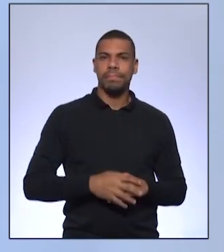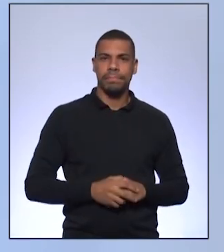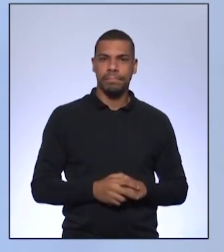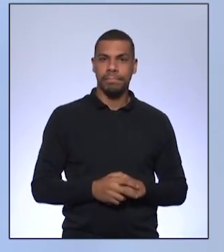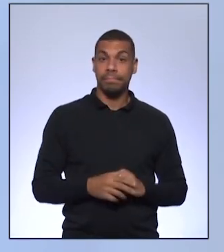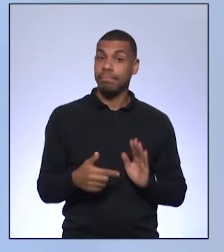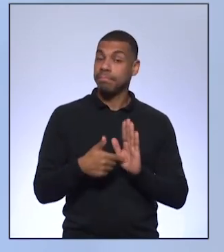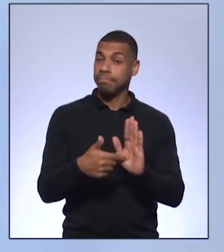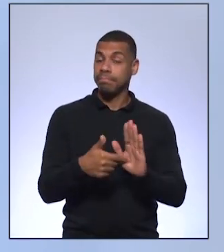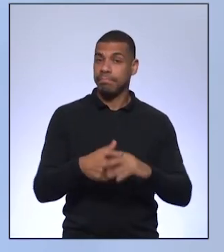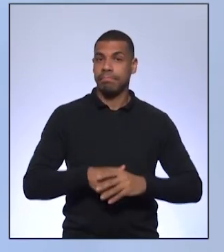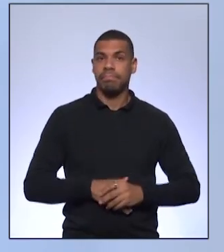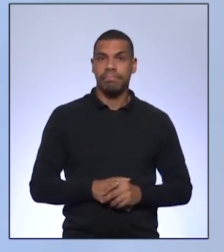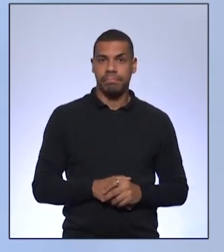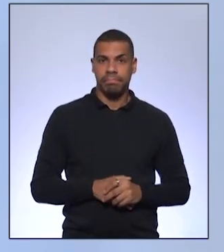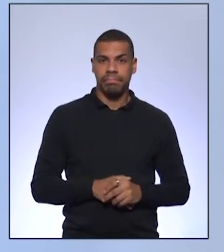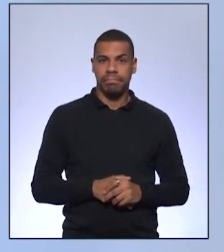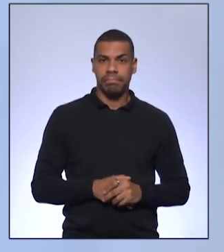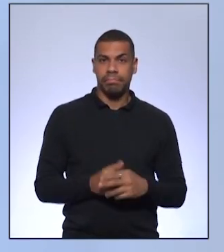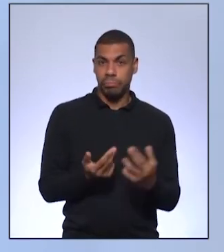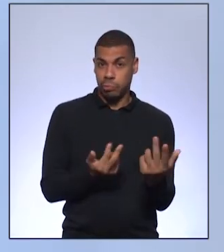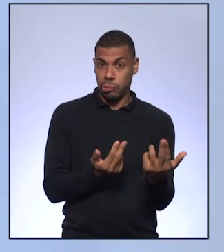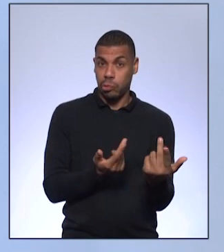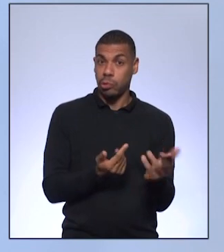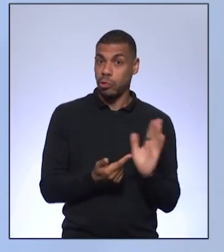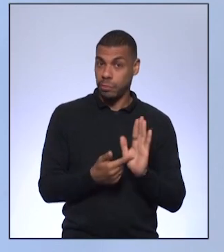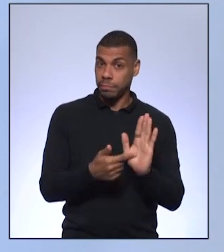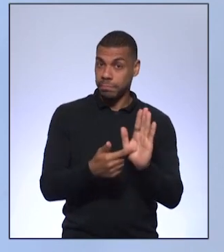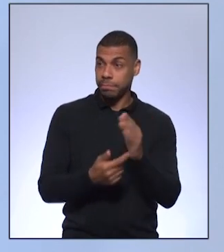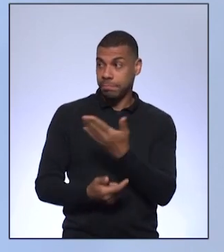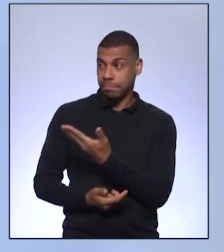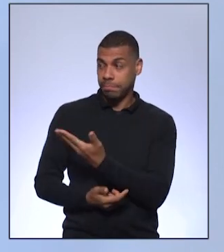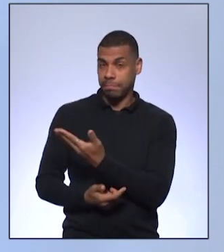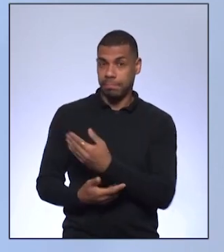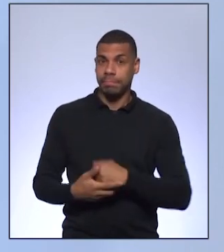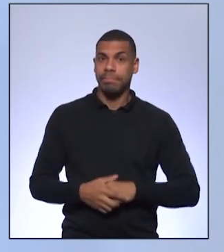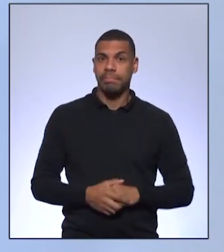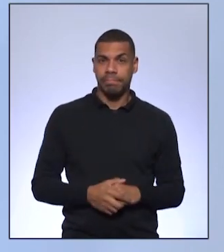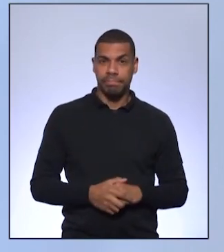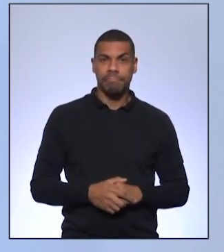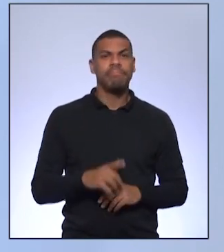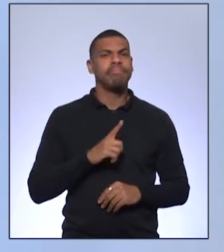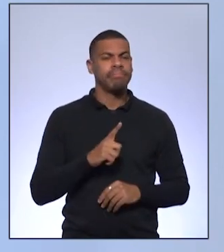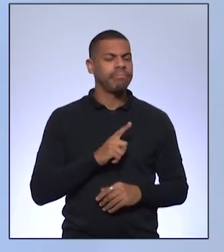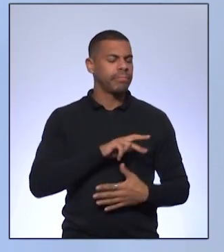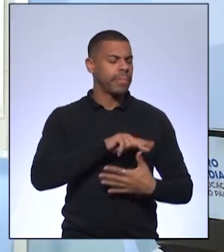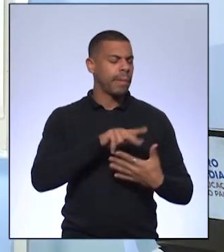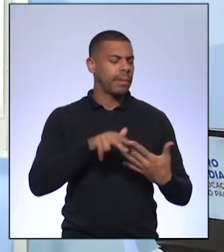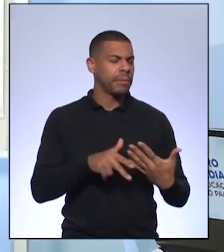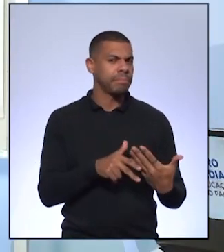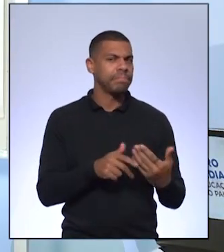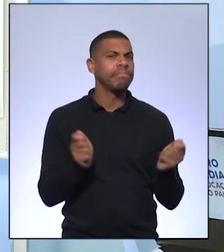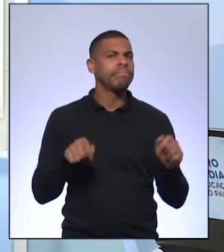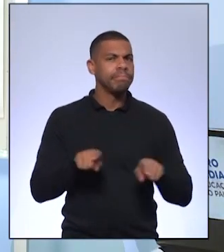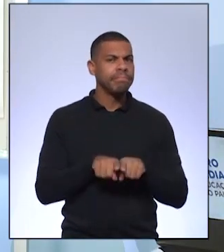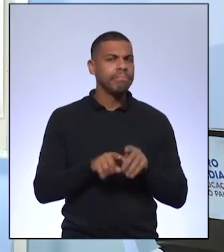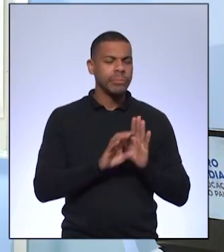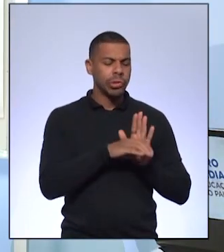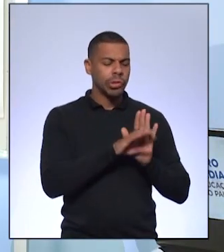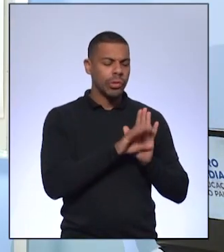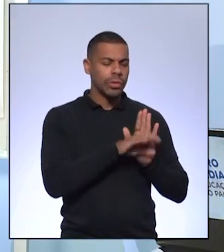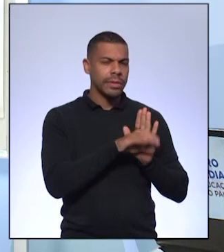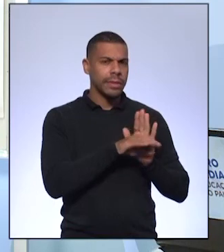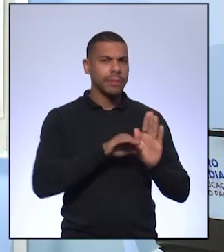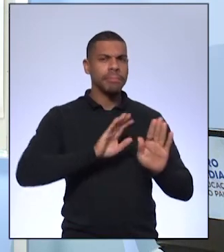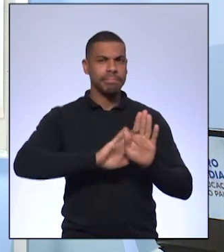Portanto, f de 0 igual a menos 2. Tem chão isso aí depois, vocês vão descobrir que tem tanta coisa, tantos conceitos por trás